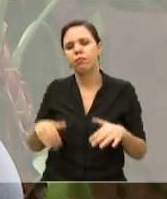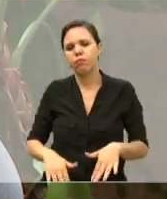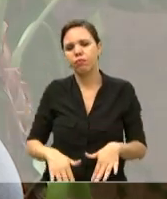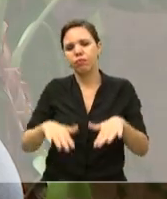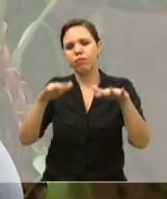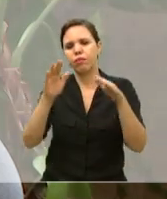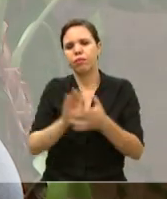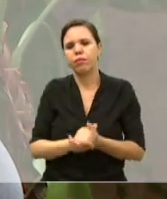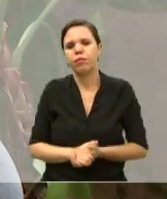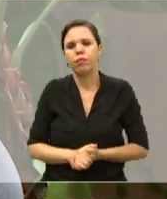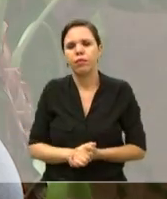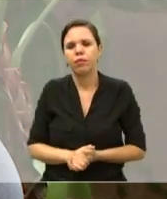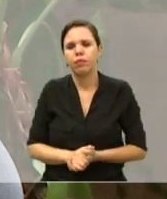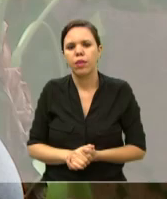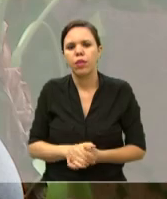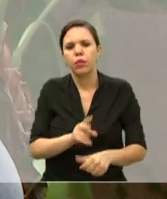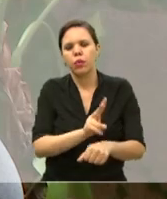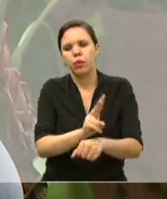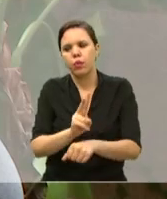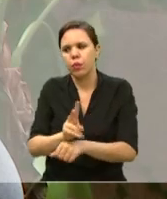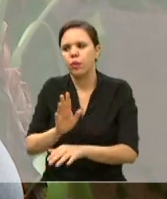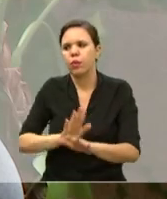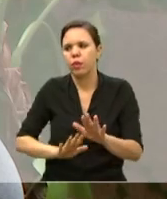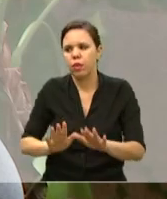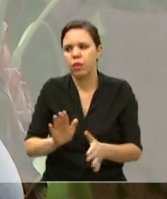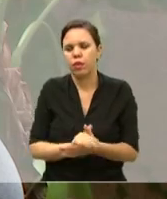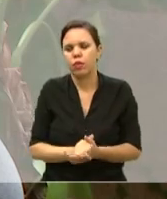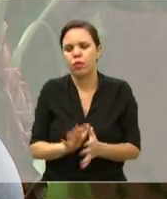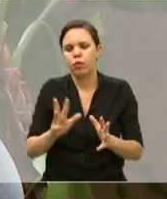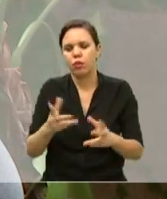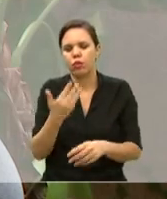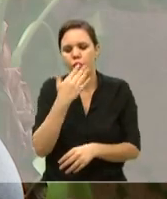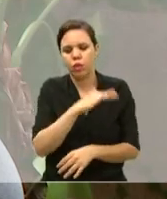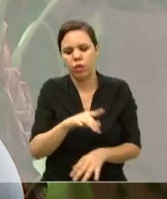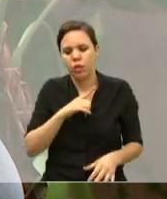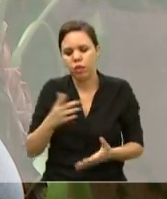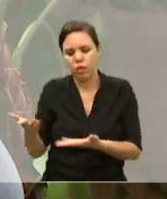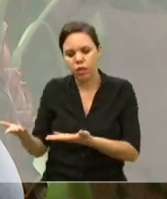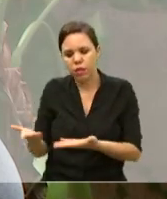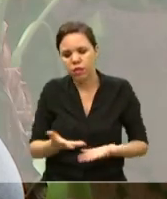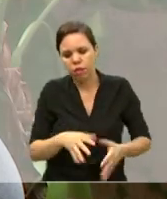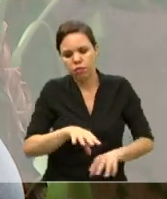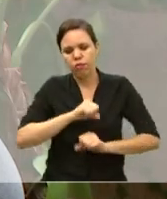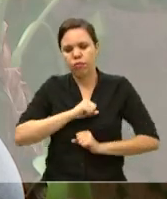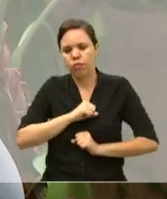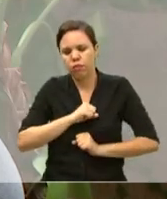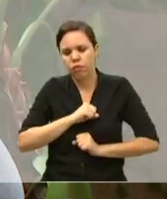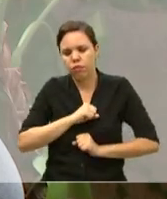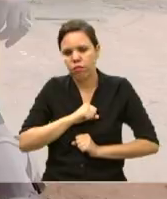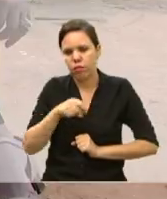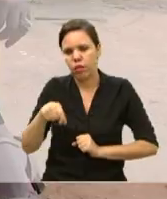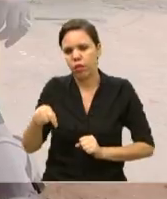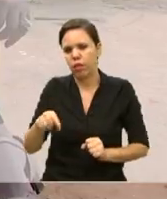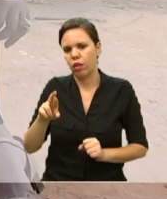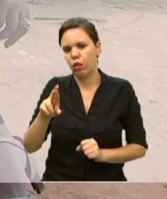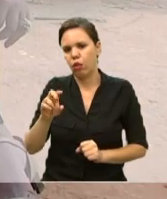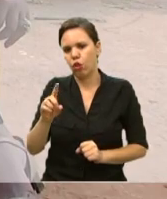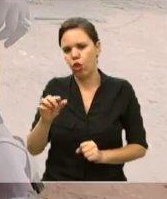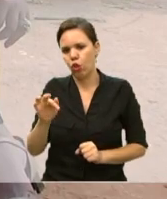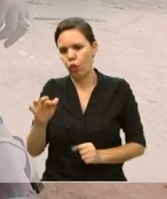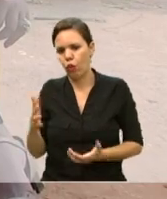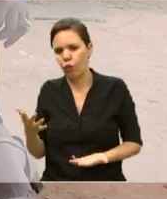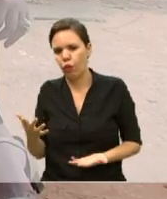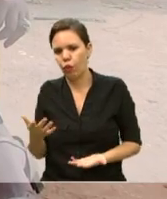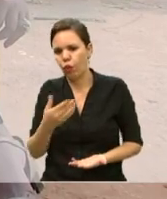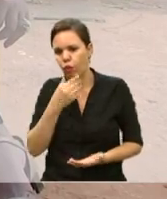né? Então, esse cuidado com tudo que a criança recebe é do Rudolf Steiner. E esse